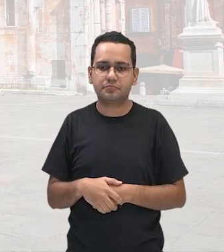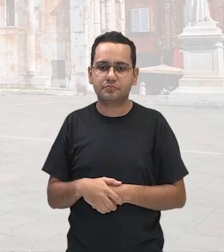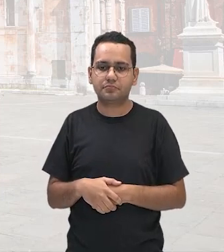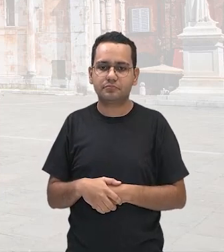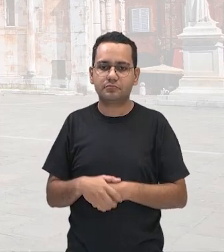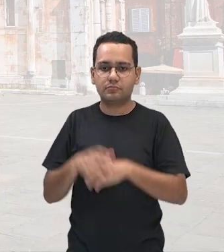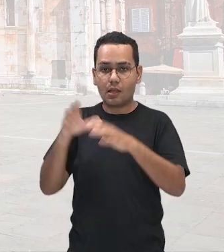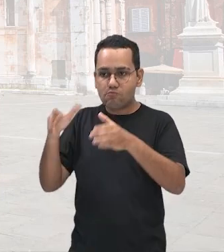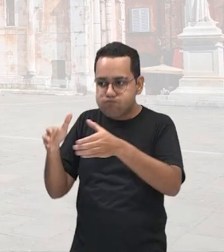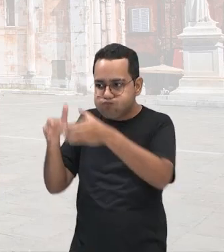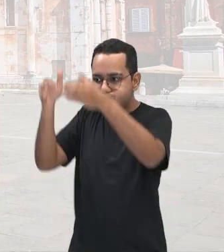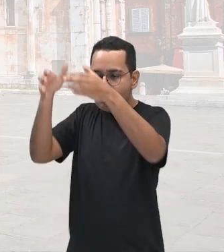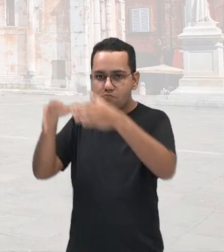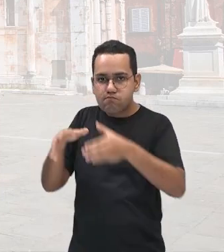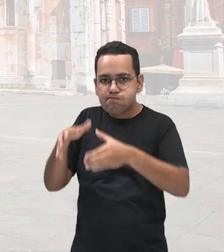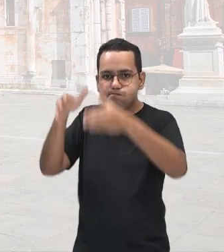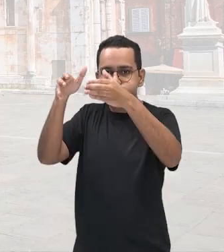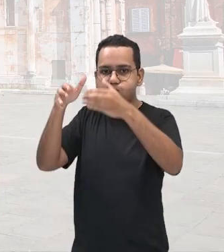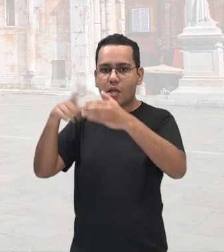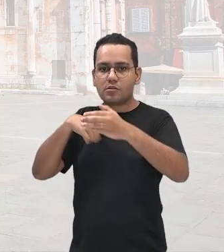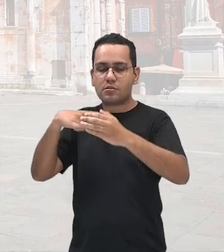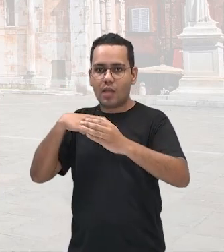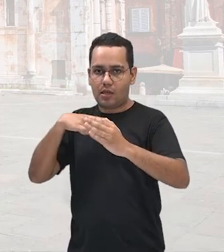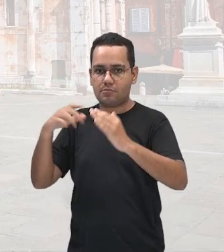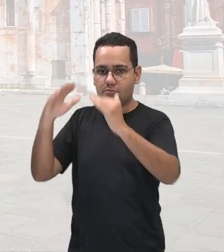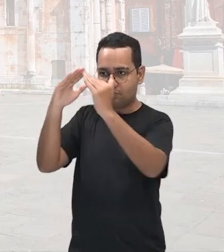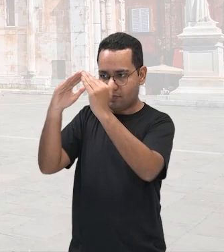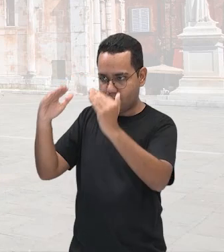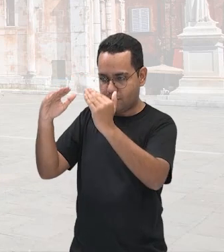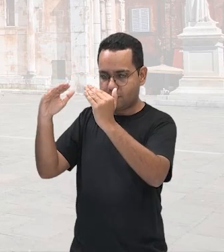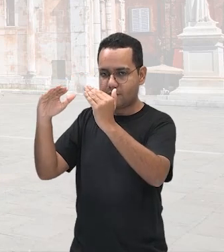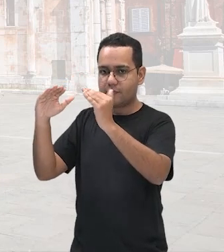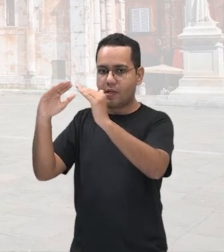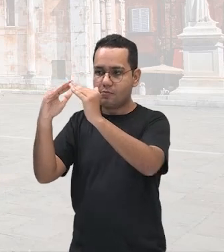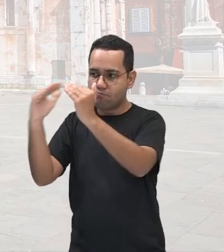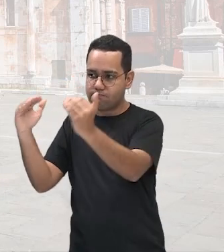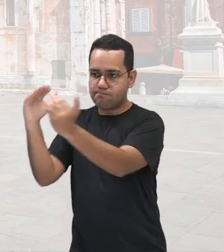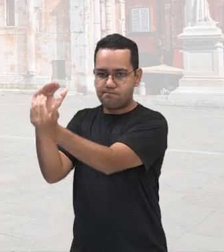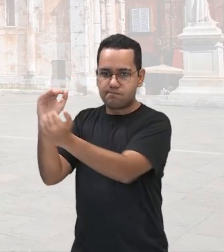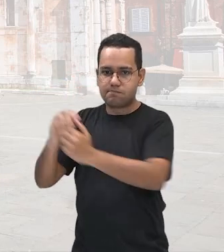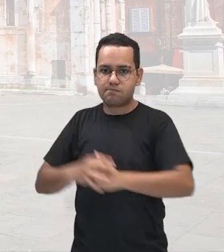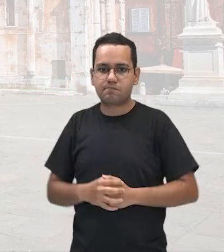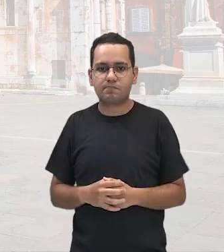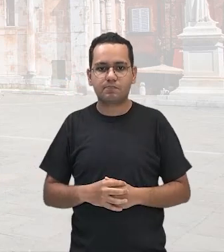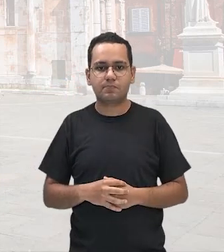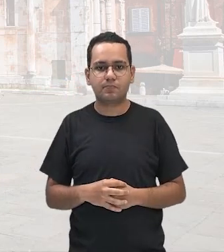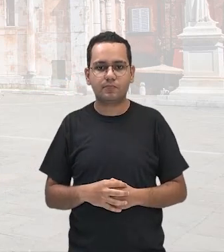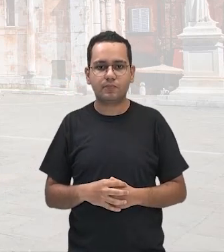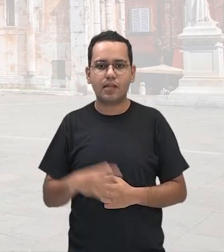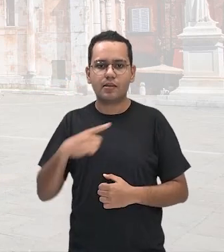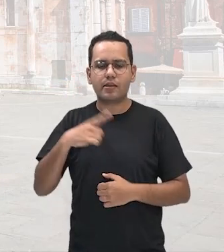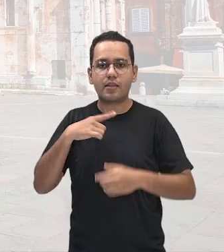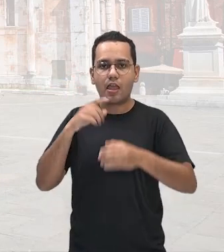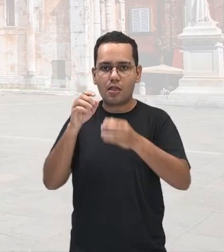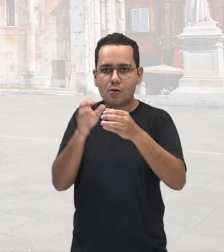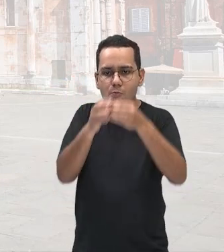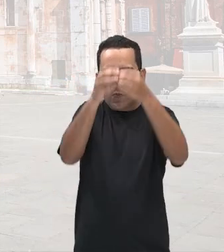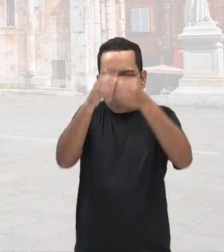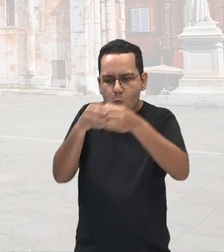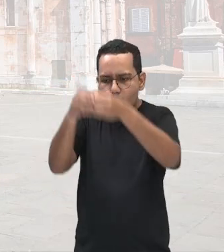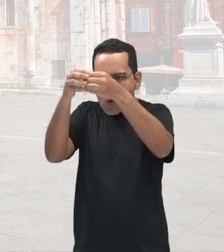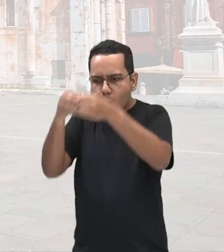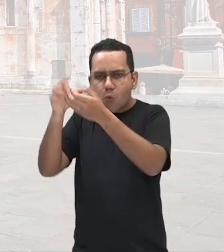pilares grossos, tetos e arcos. Perceba, então, essa parte aqui do lado da fachada, sempre em vários arcos, tá? Em forma